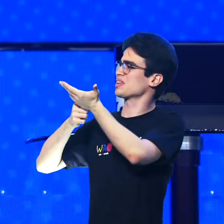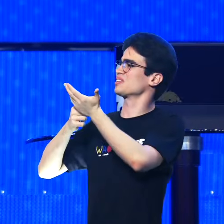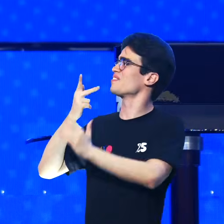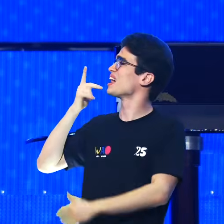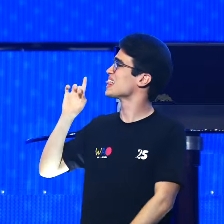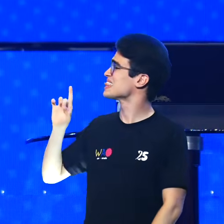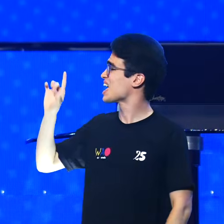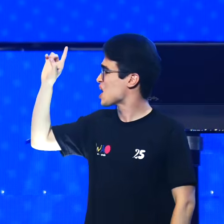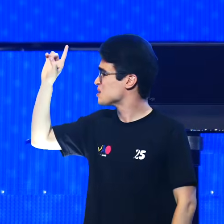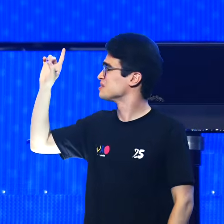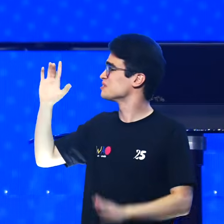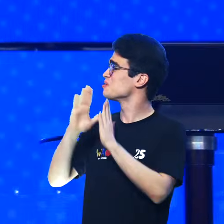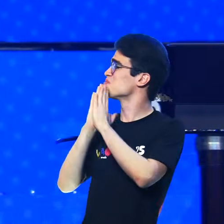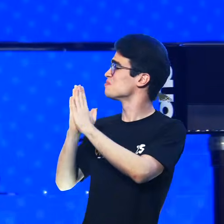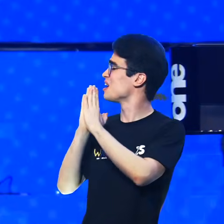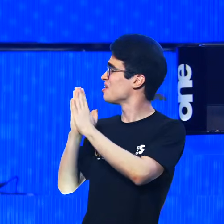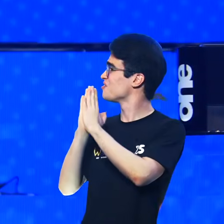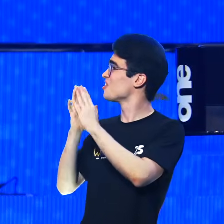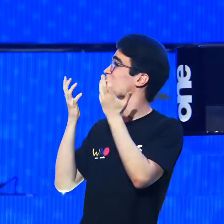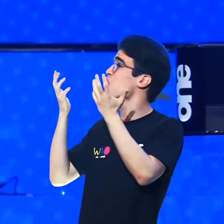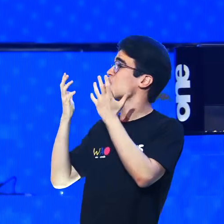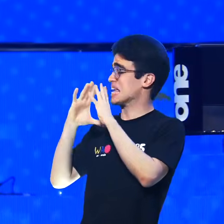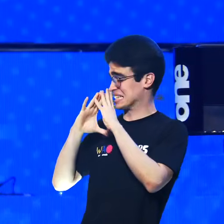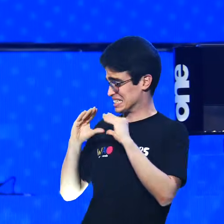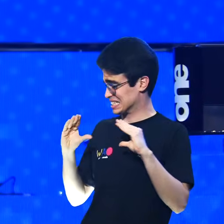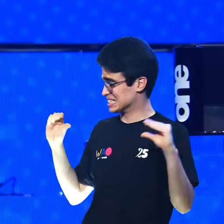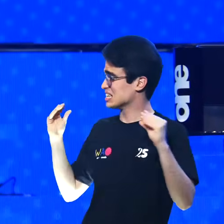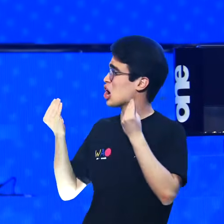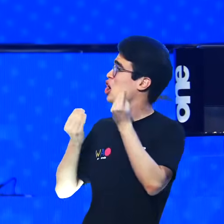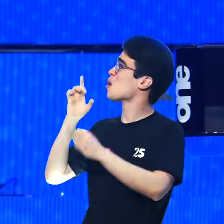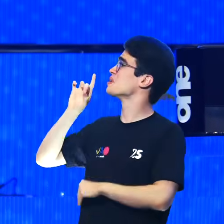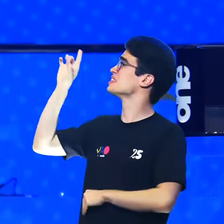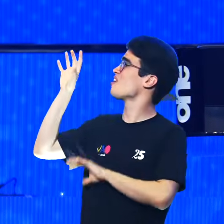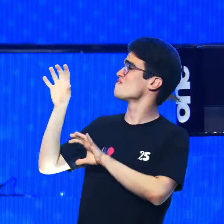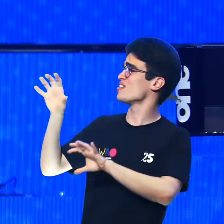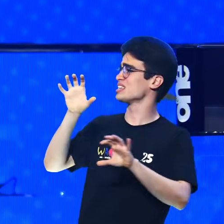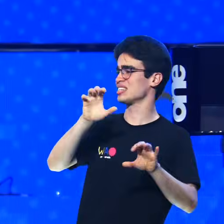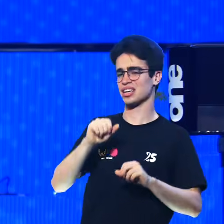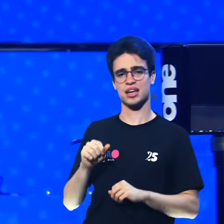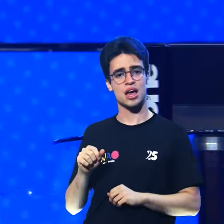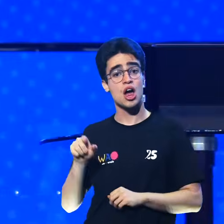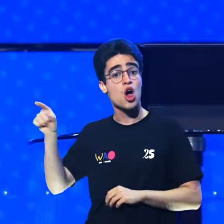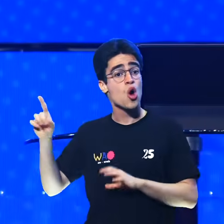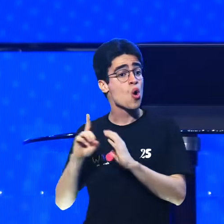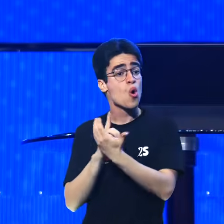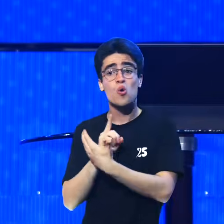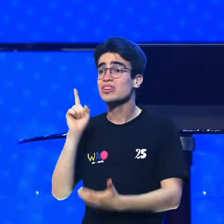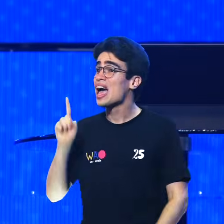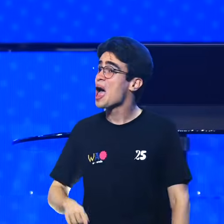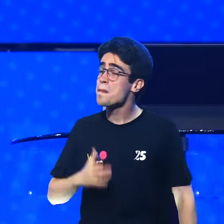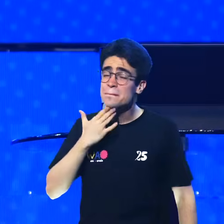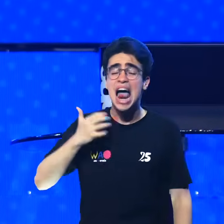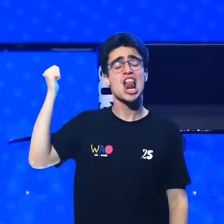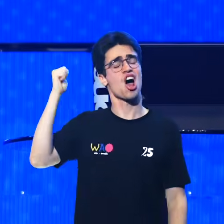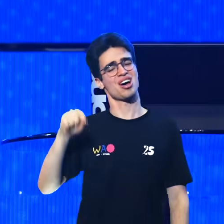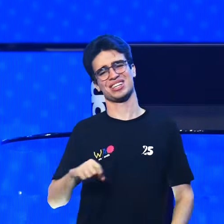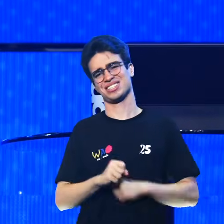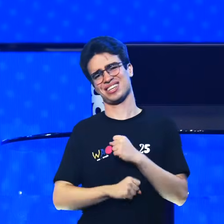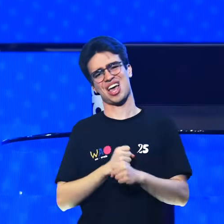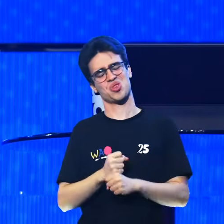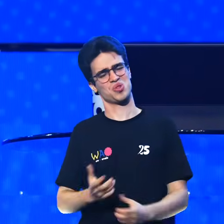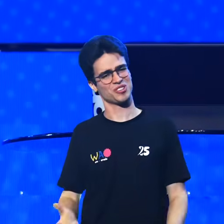Senhor, me faz sensível àquilo que o Senhor quer fazer. Foi o melhor culto que eu participei esse ano, até